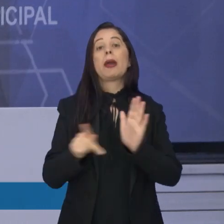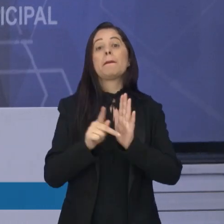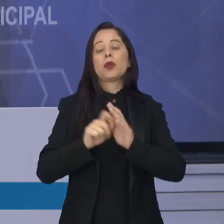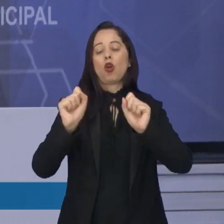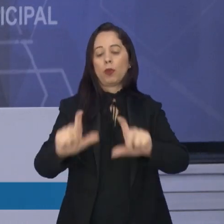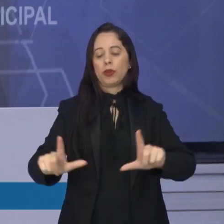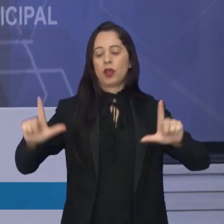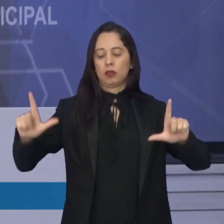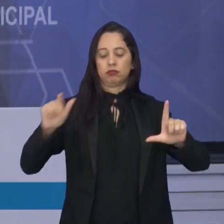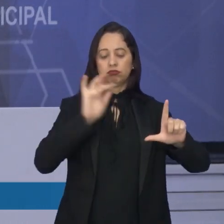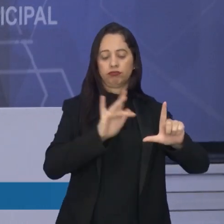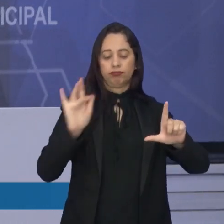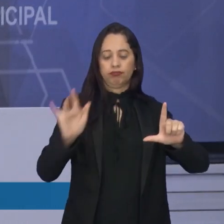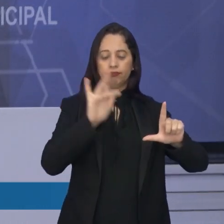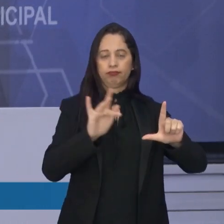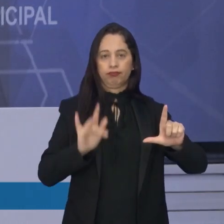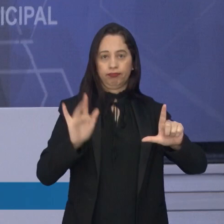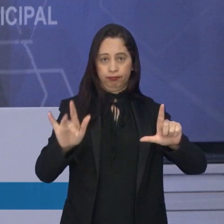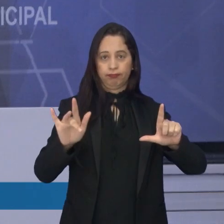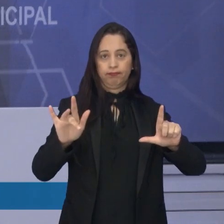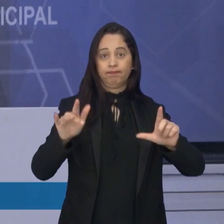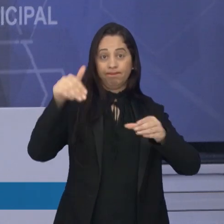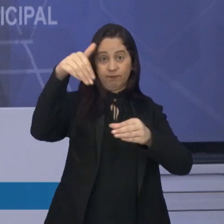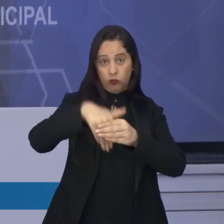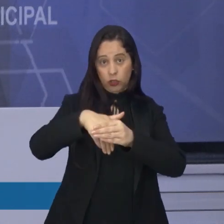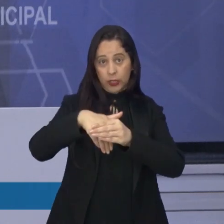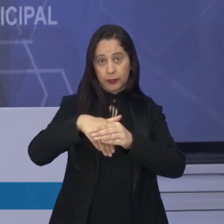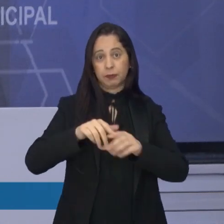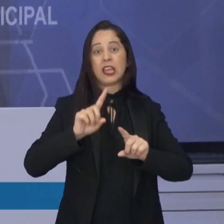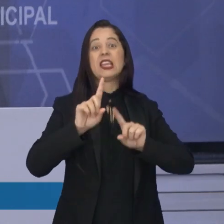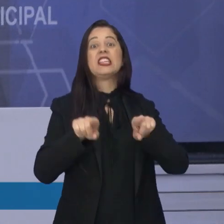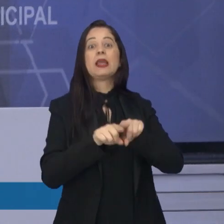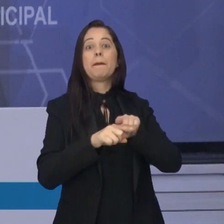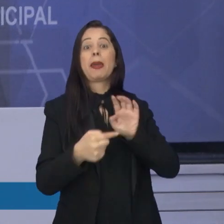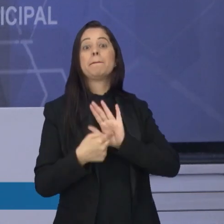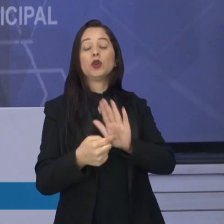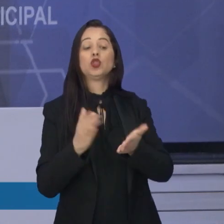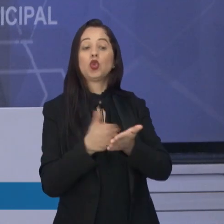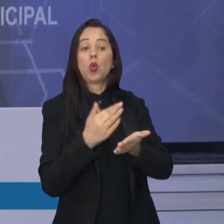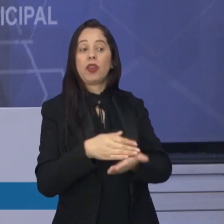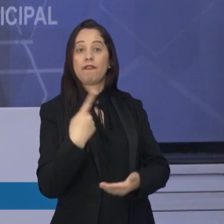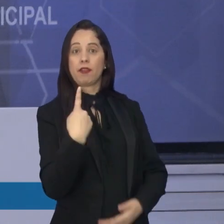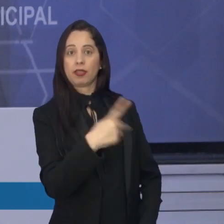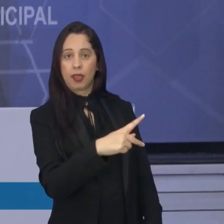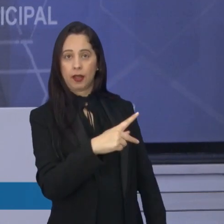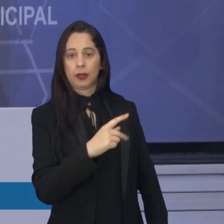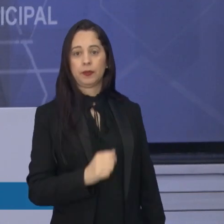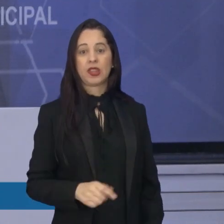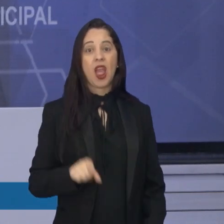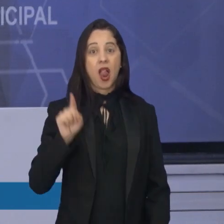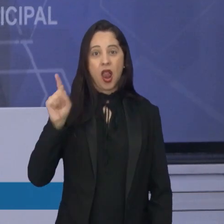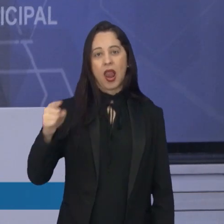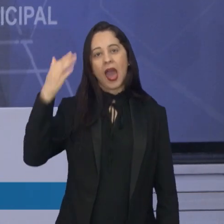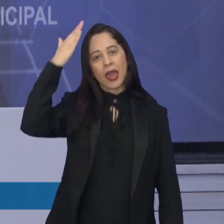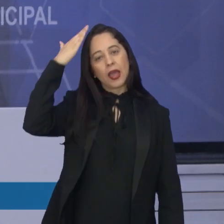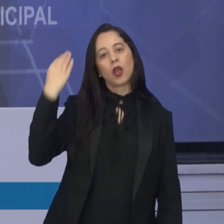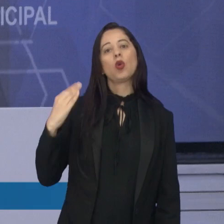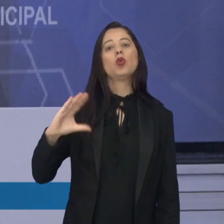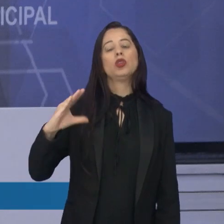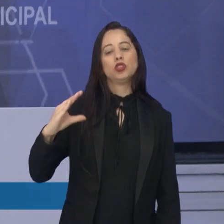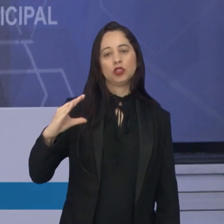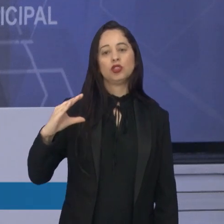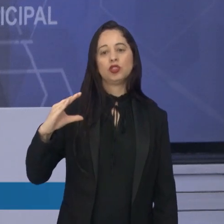o consequente lançamento do livro dela. E agora, em Curitiba, na reunião de Curitiba, da